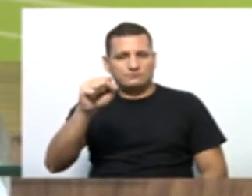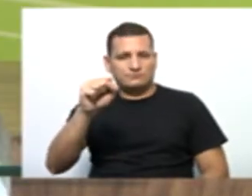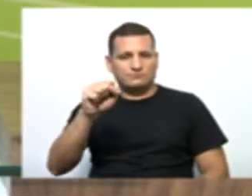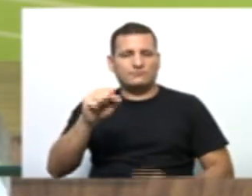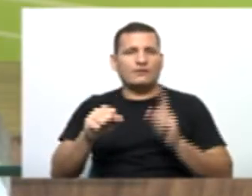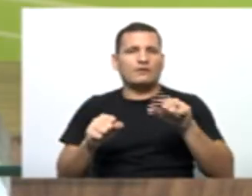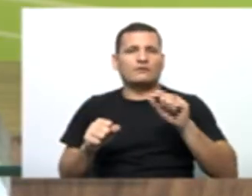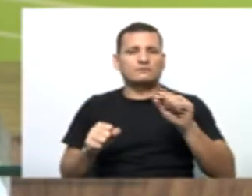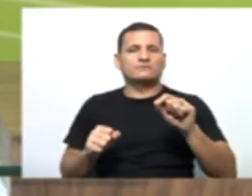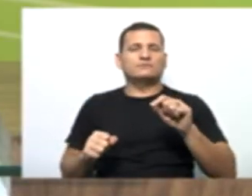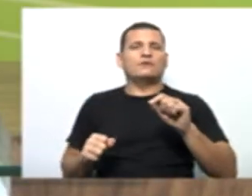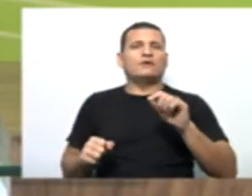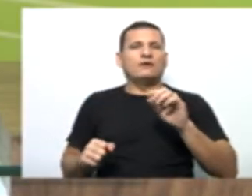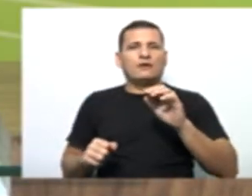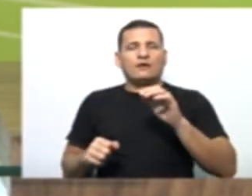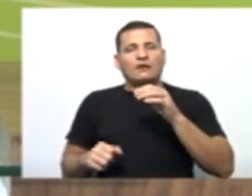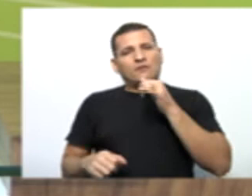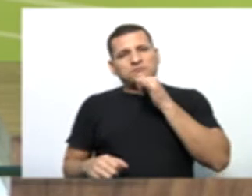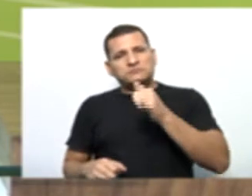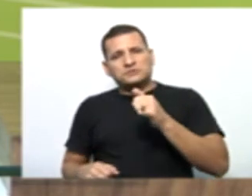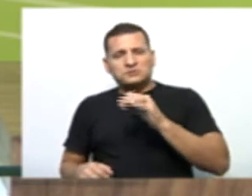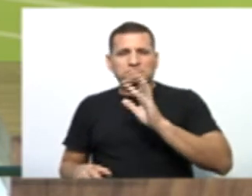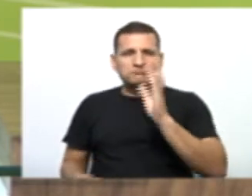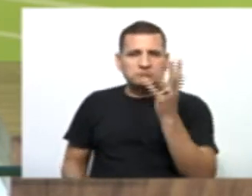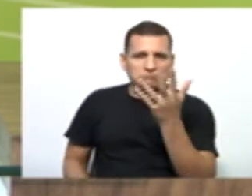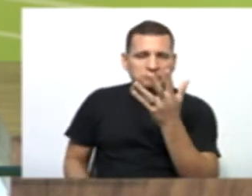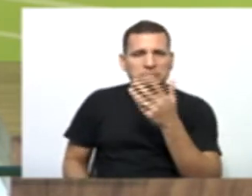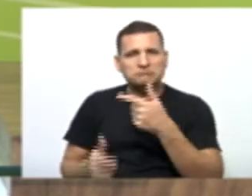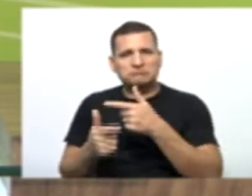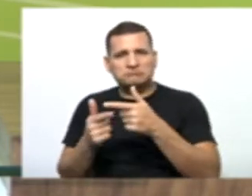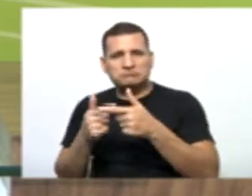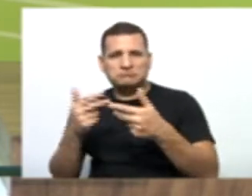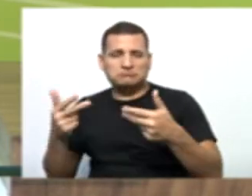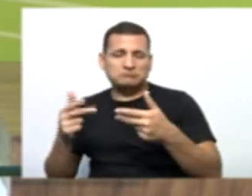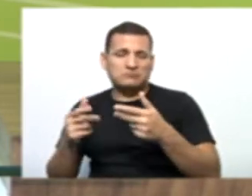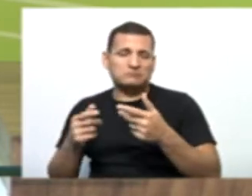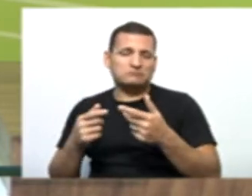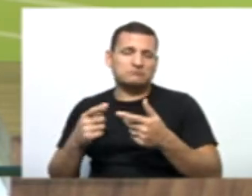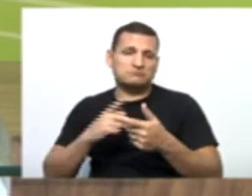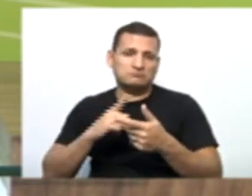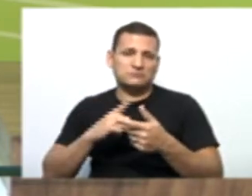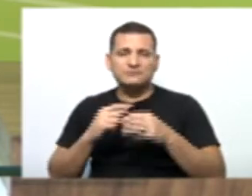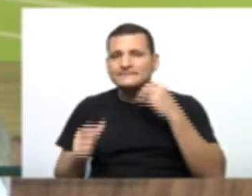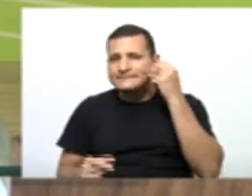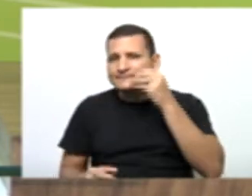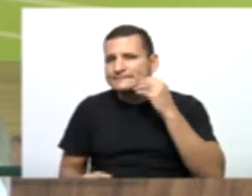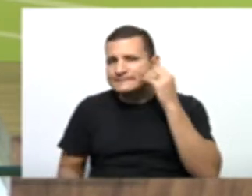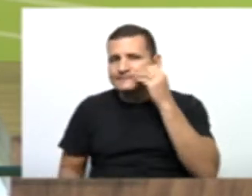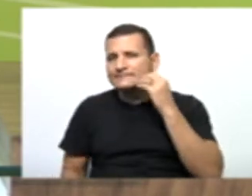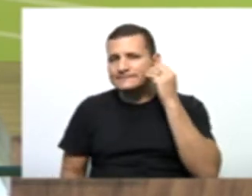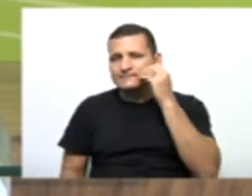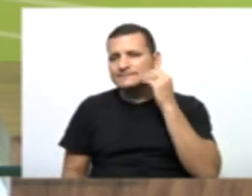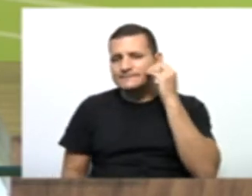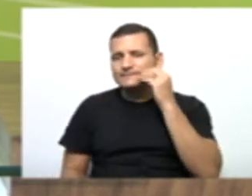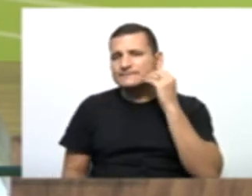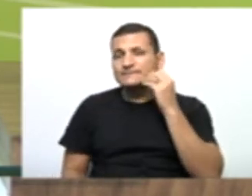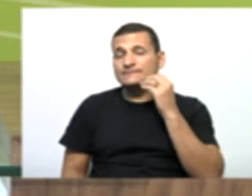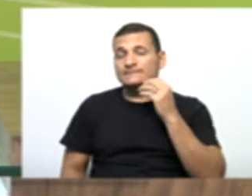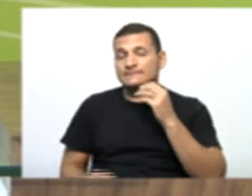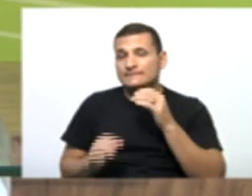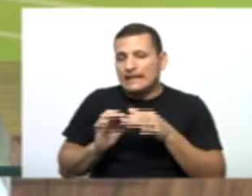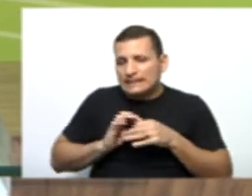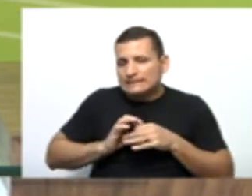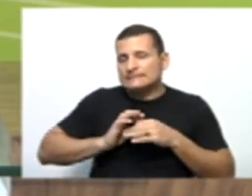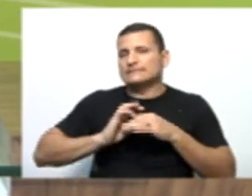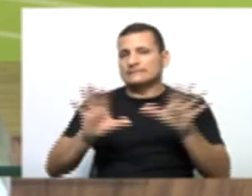situações onde me é cobrada, de alguma forma, a vivência de determinado padrão. Esses valores que eu não abro mão é que determinam.